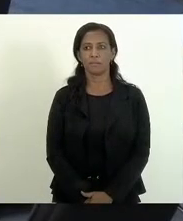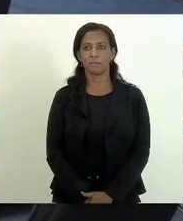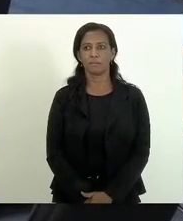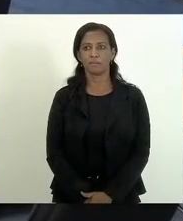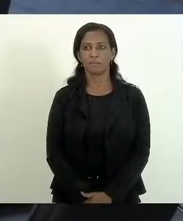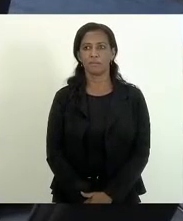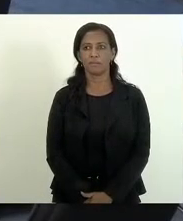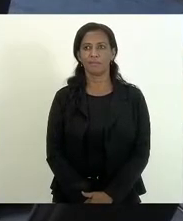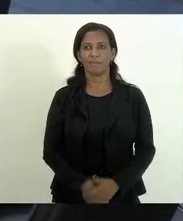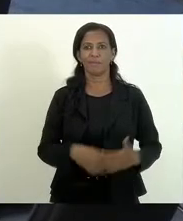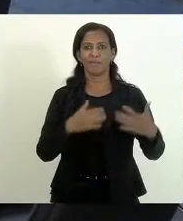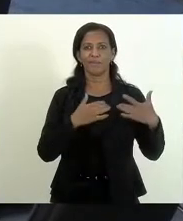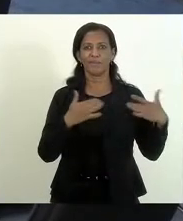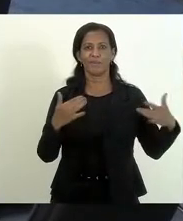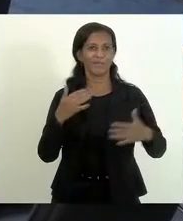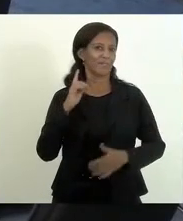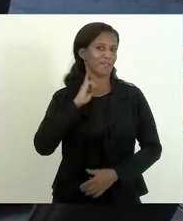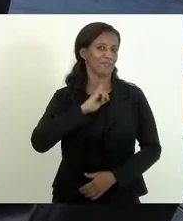Saudação rubro-negra.